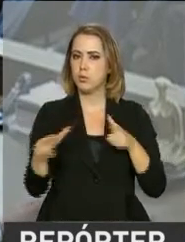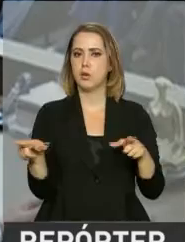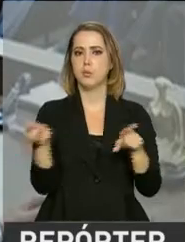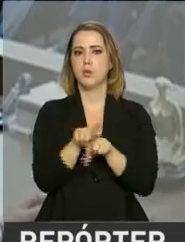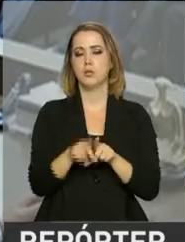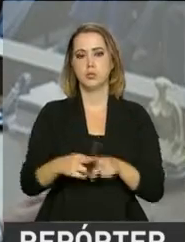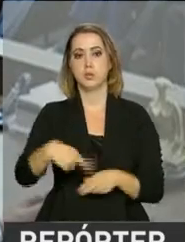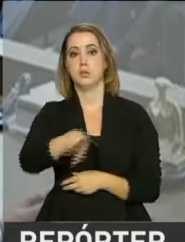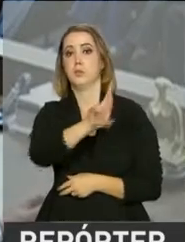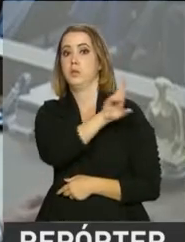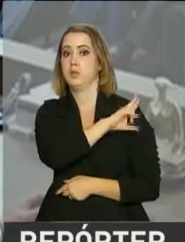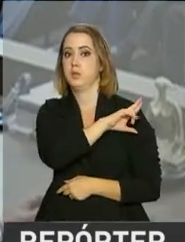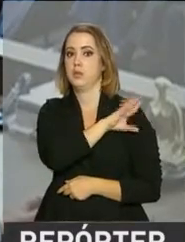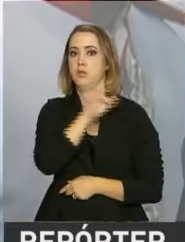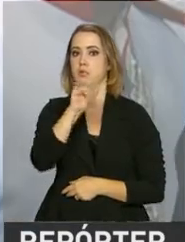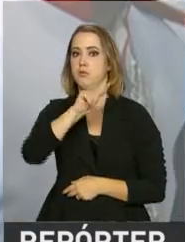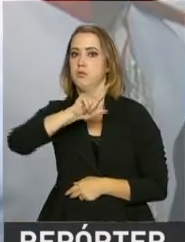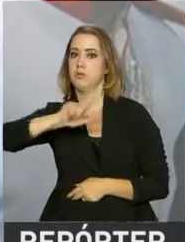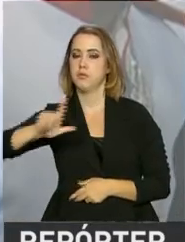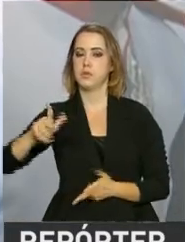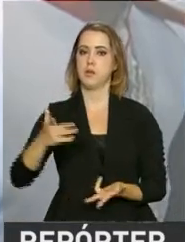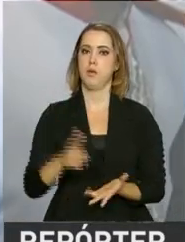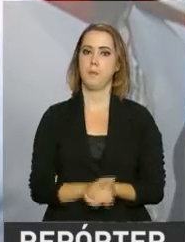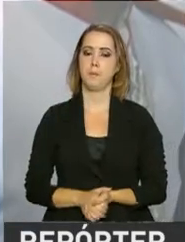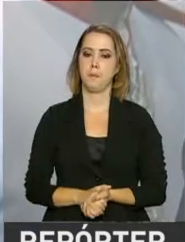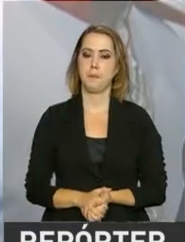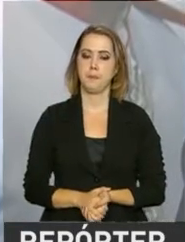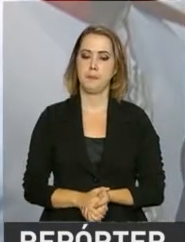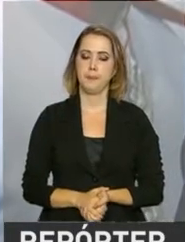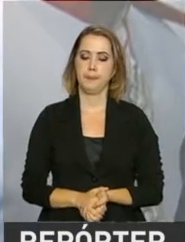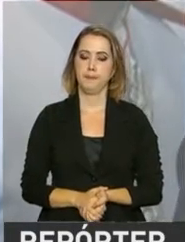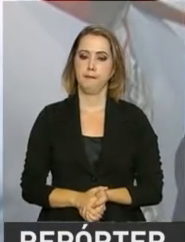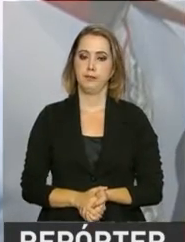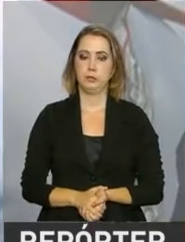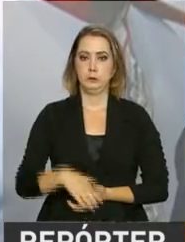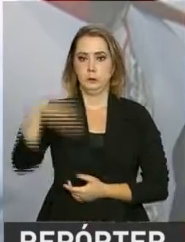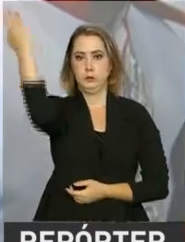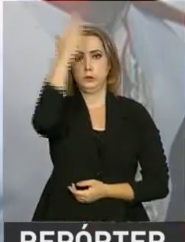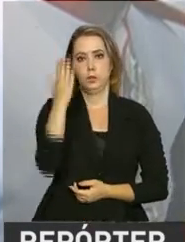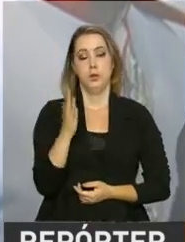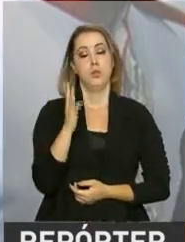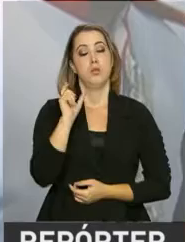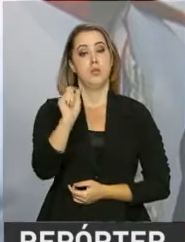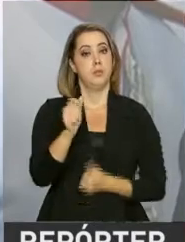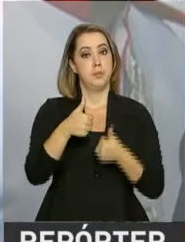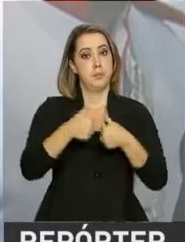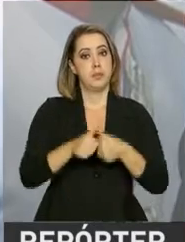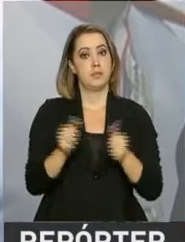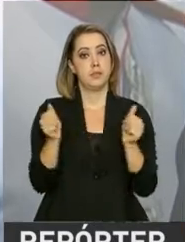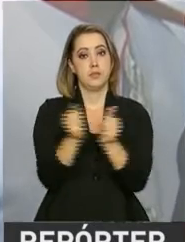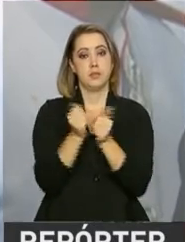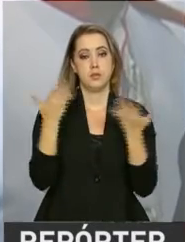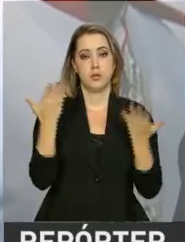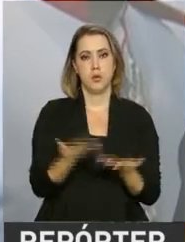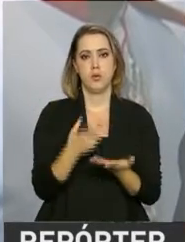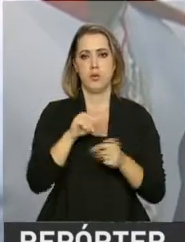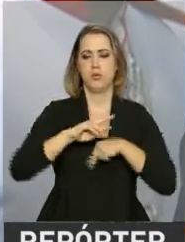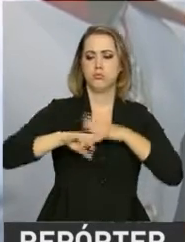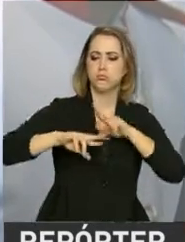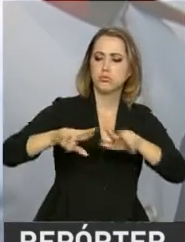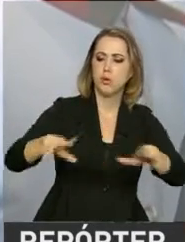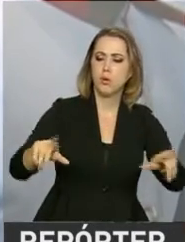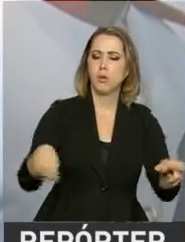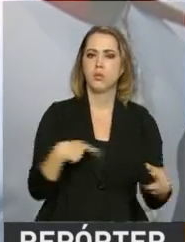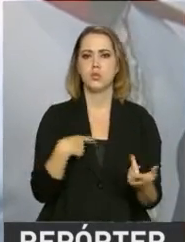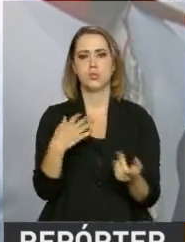e a responsabilidade fiscal. O Brasil passa por um momento de grandes e legítimas reivindicações sociais e populares.